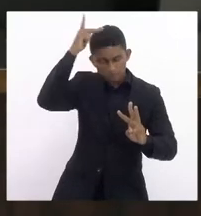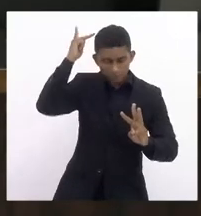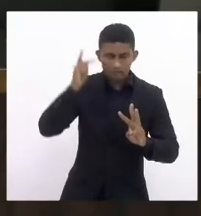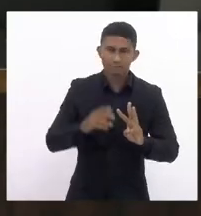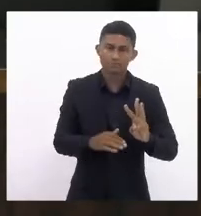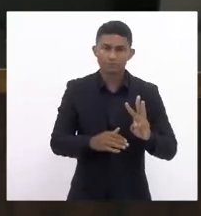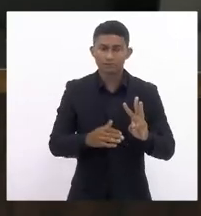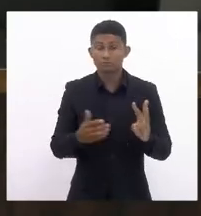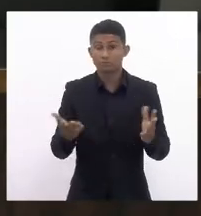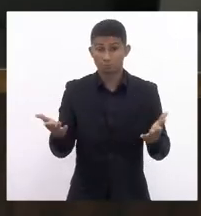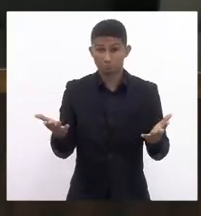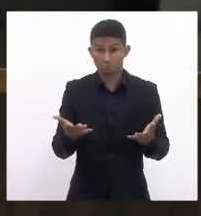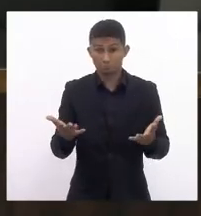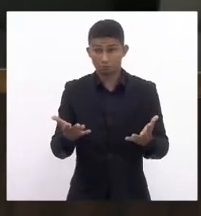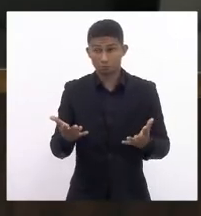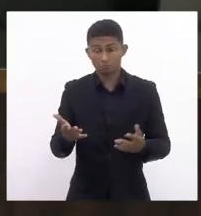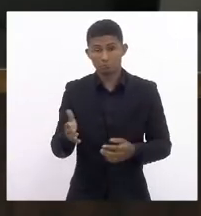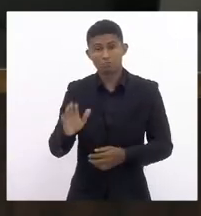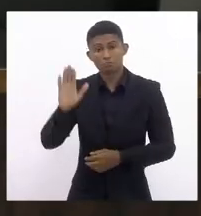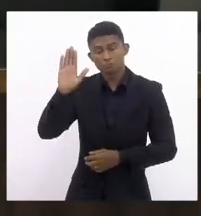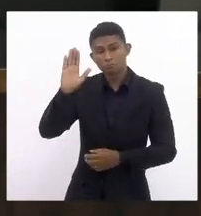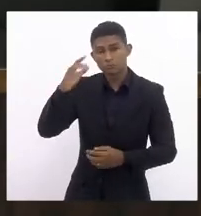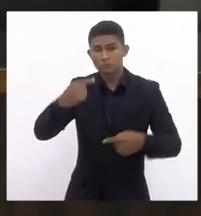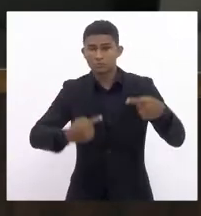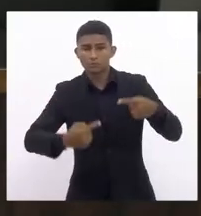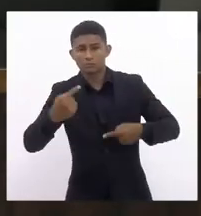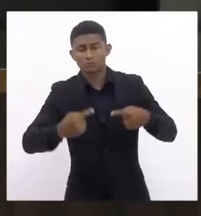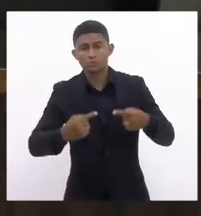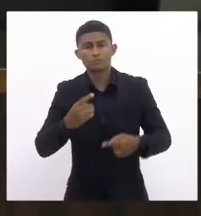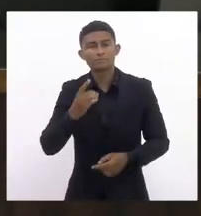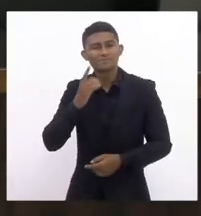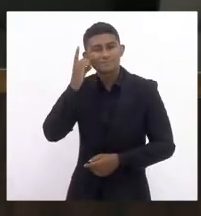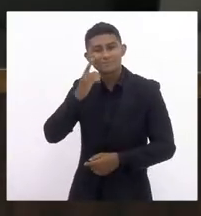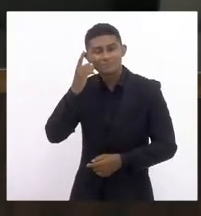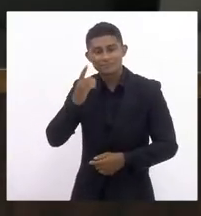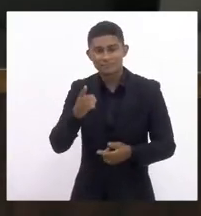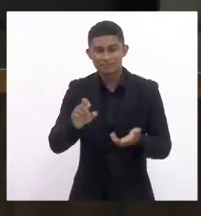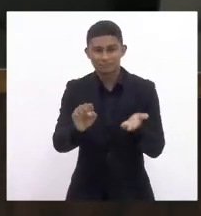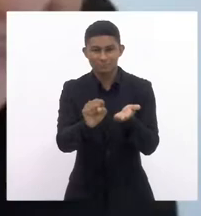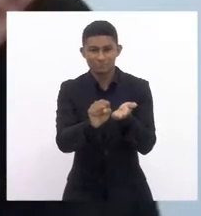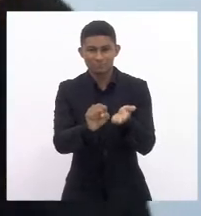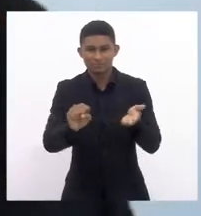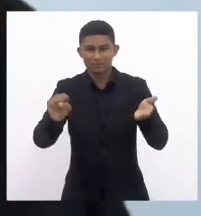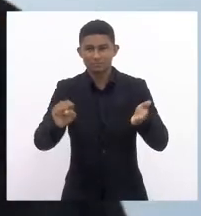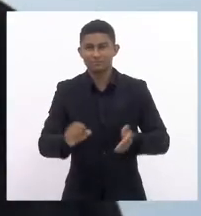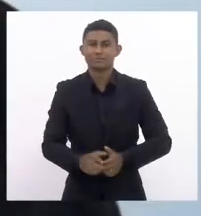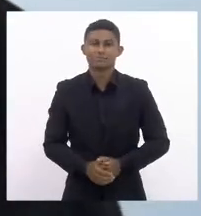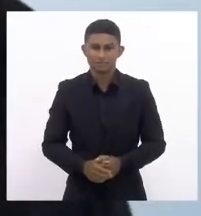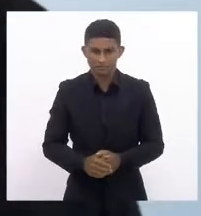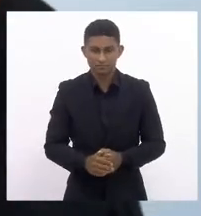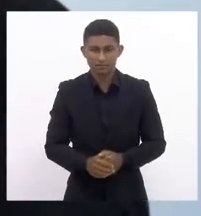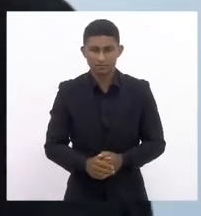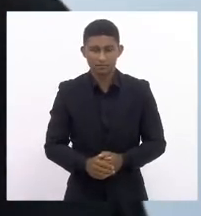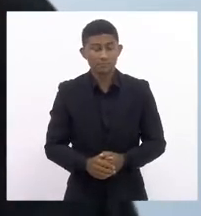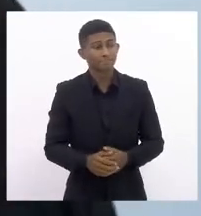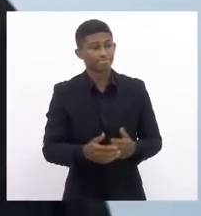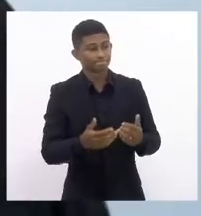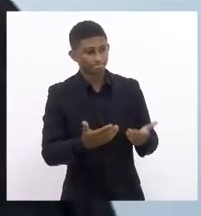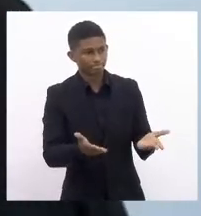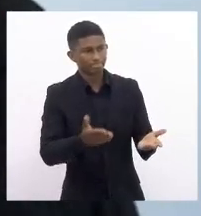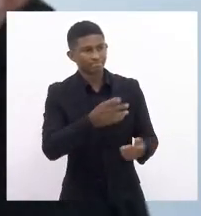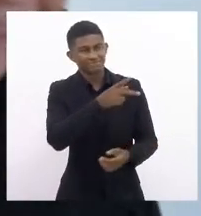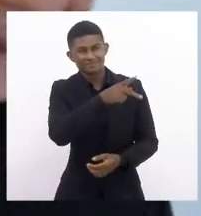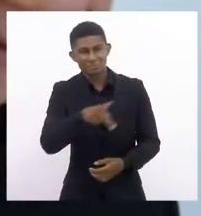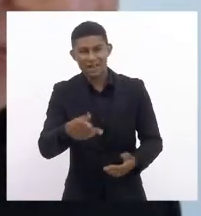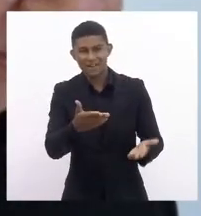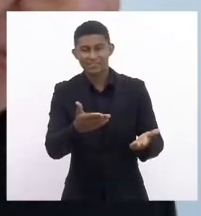discutir, e o primeiro inscrito é o deputado Samuel Malafaia. Senhor presidente, senhoras e